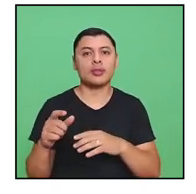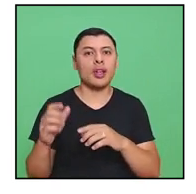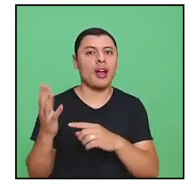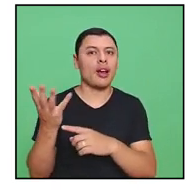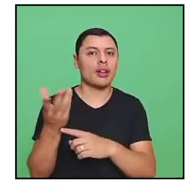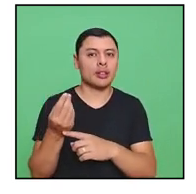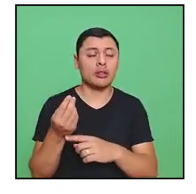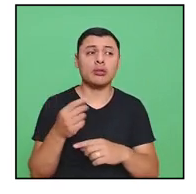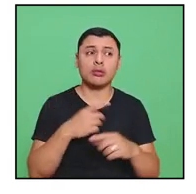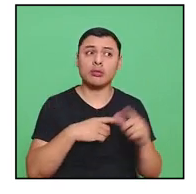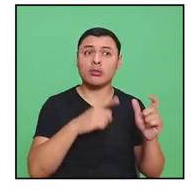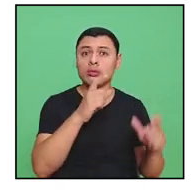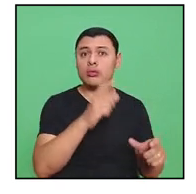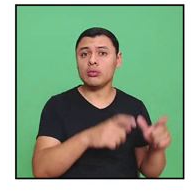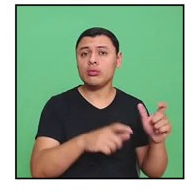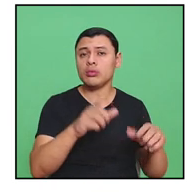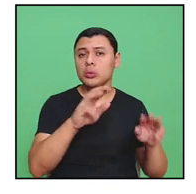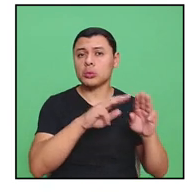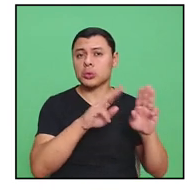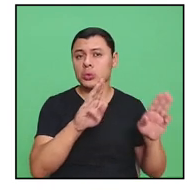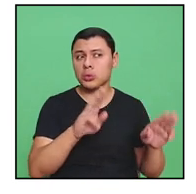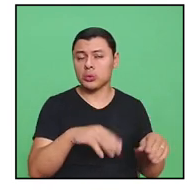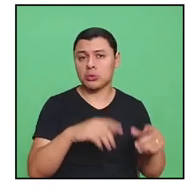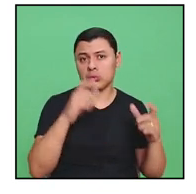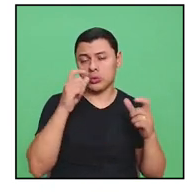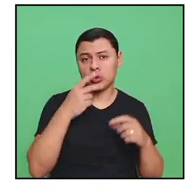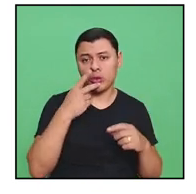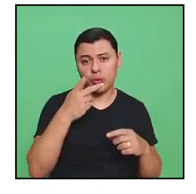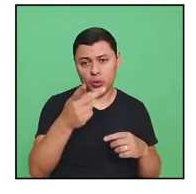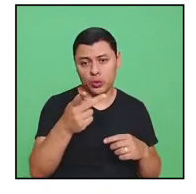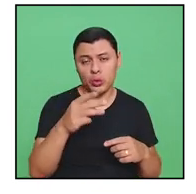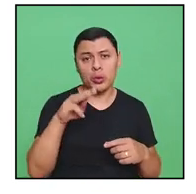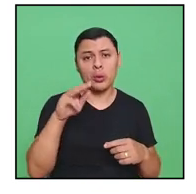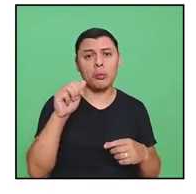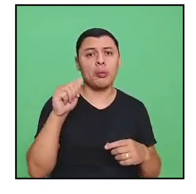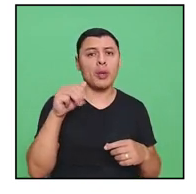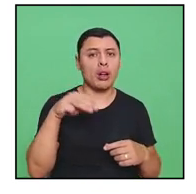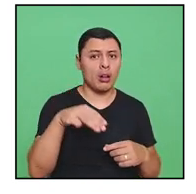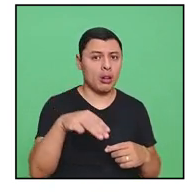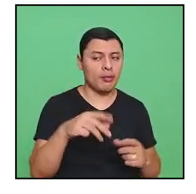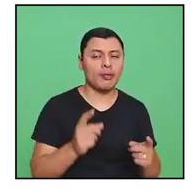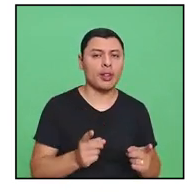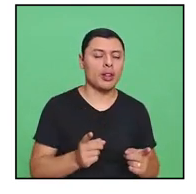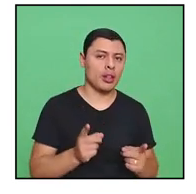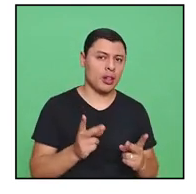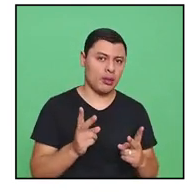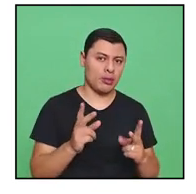instituições por aí. Você citou o exemplo do Mann, né, que vendeu uma peça de acervo.